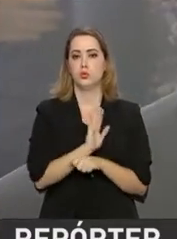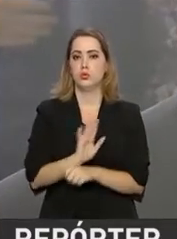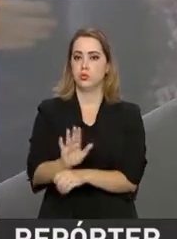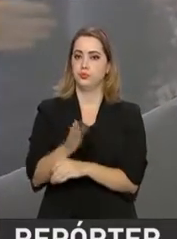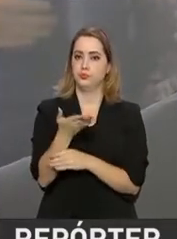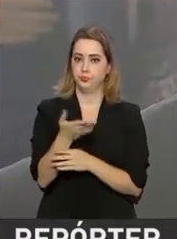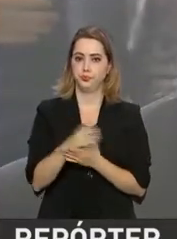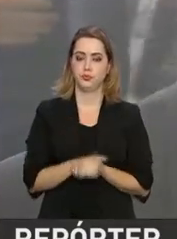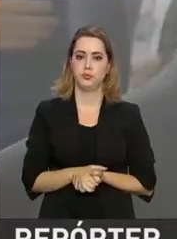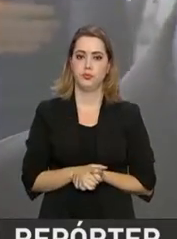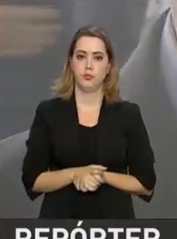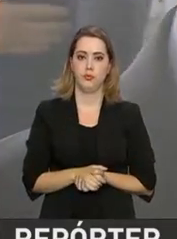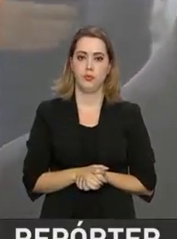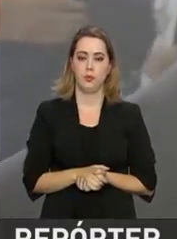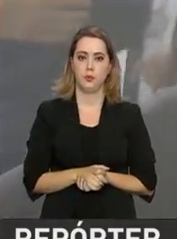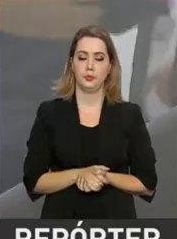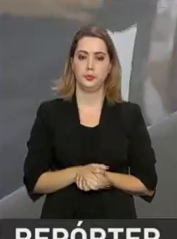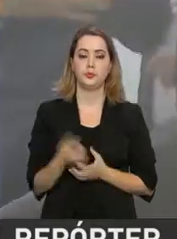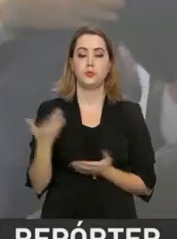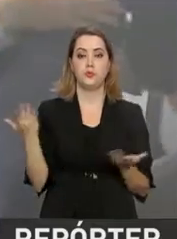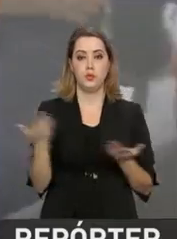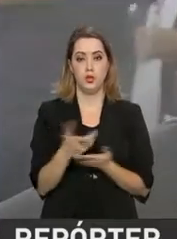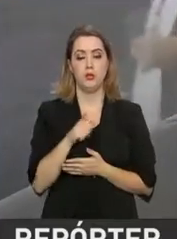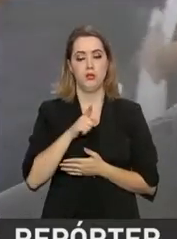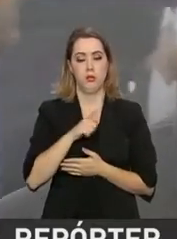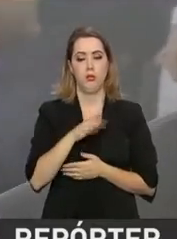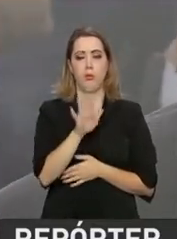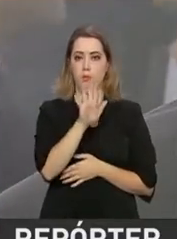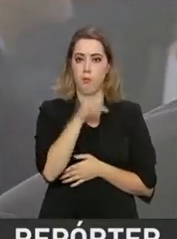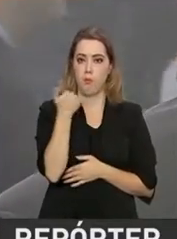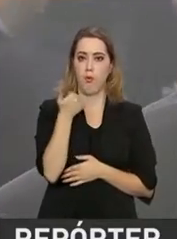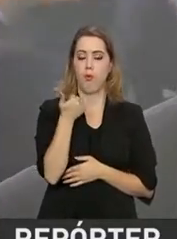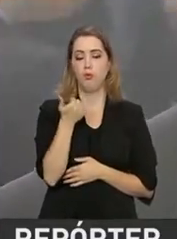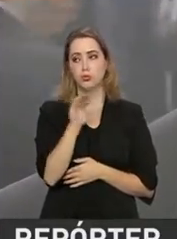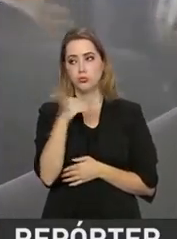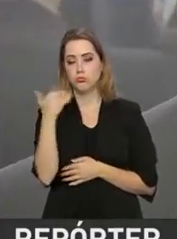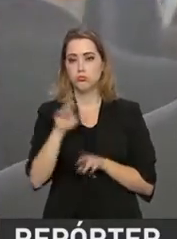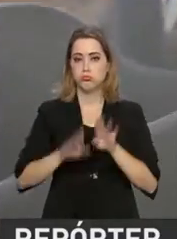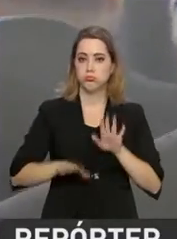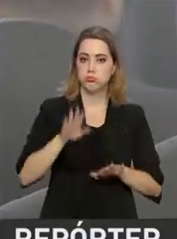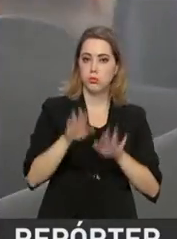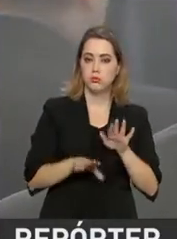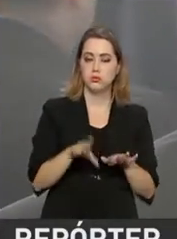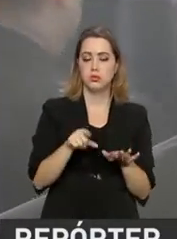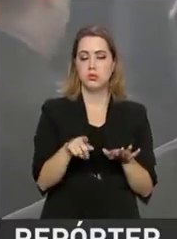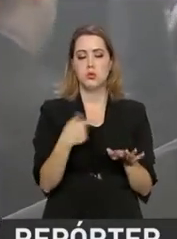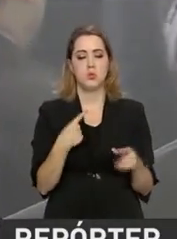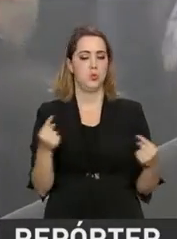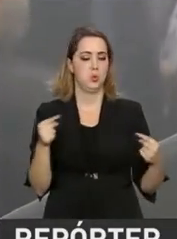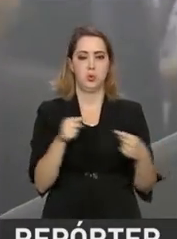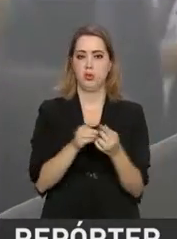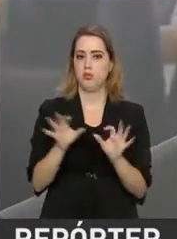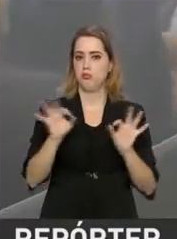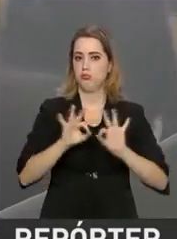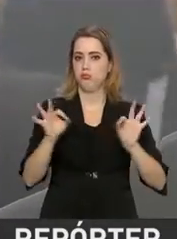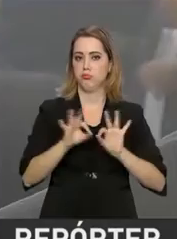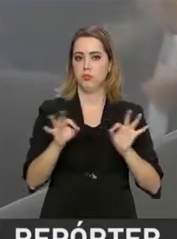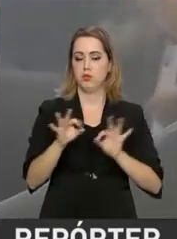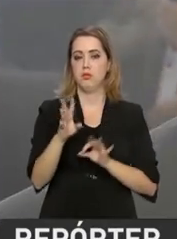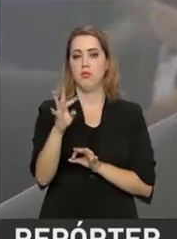relação aos homicídios que ocorreram alguns já não tem nenhuma ligação política